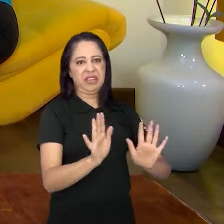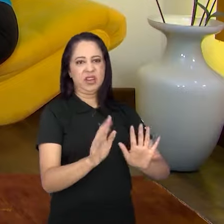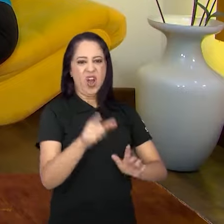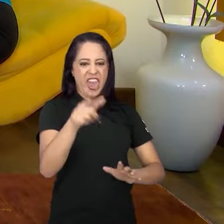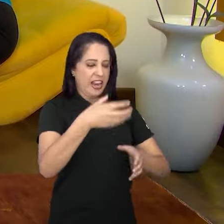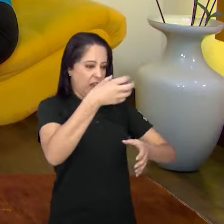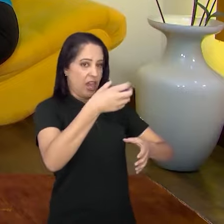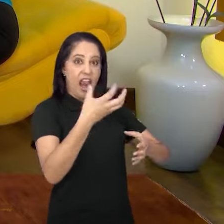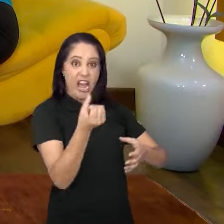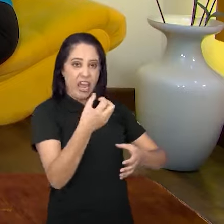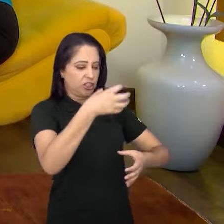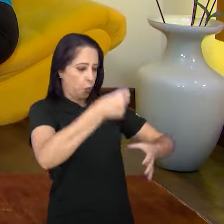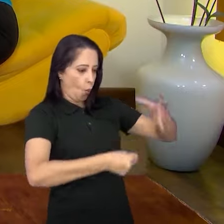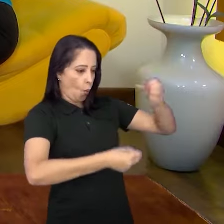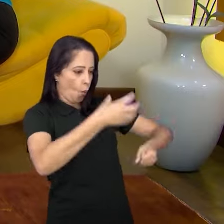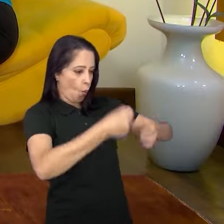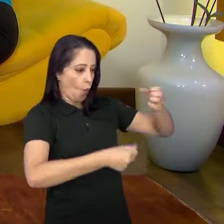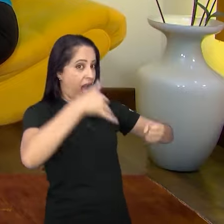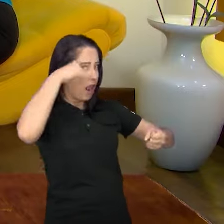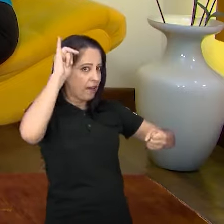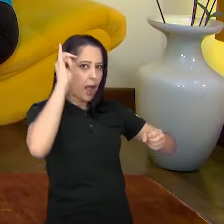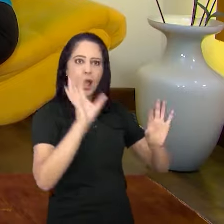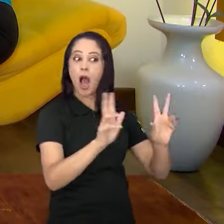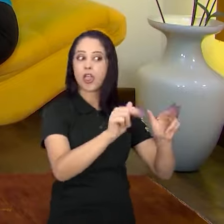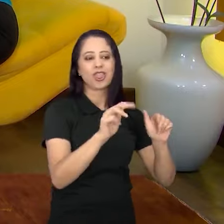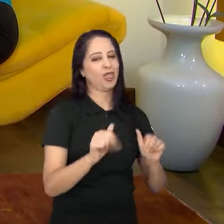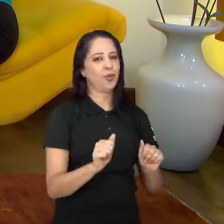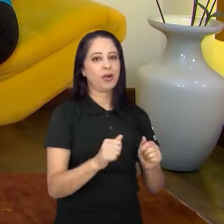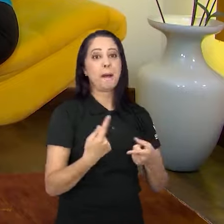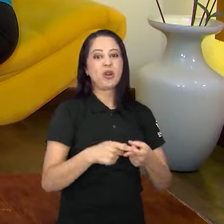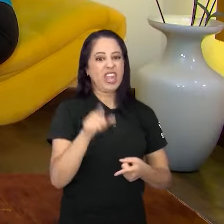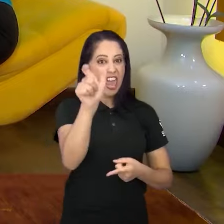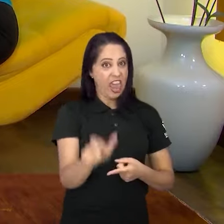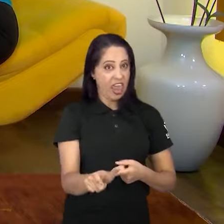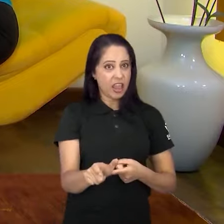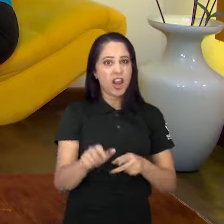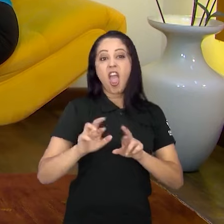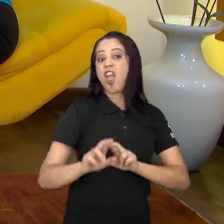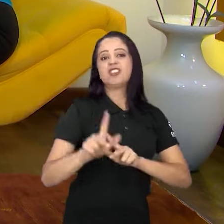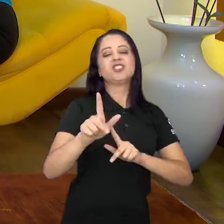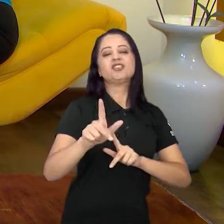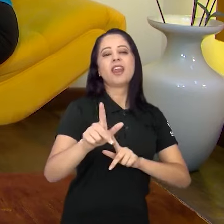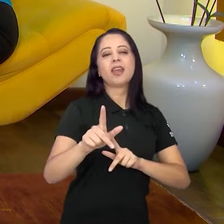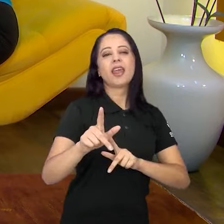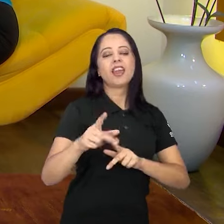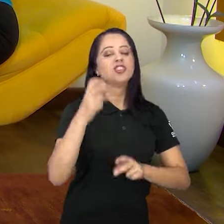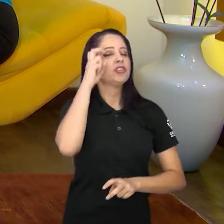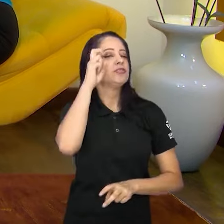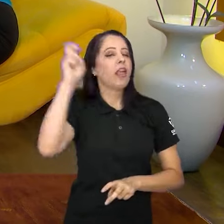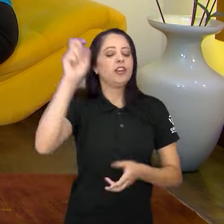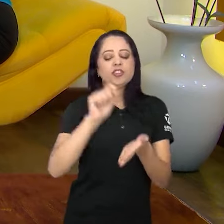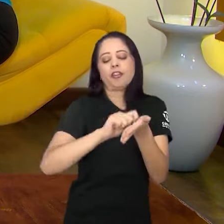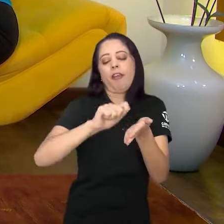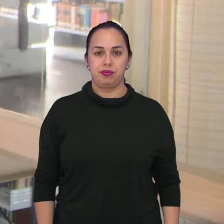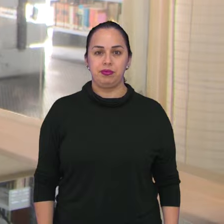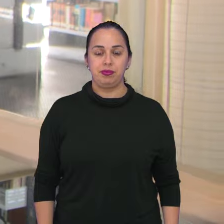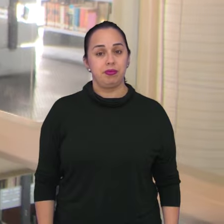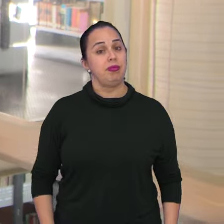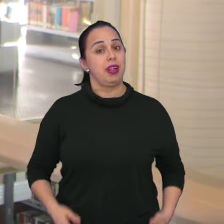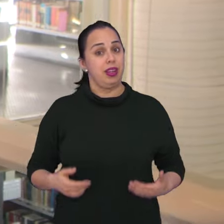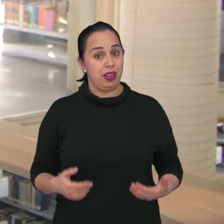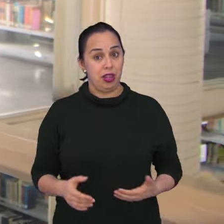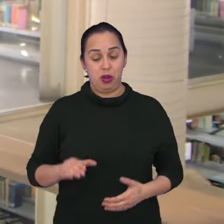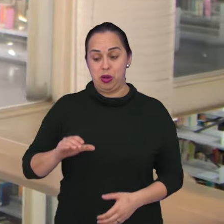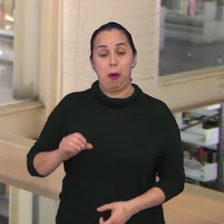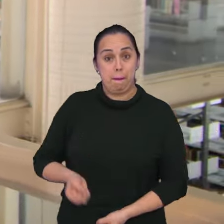das letras, né? Então, claro que ele era diferente, mas que bom que nós tínhamos um amigo como Cassiano Ricardo, né? E por